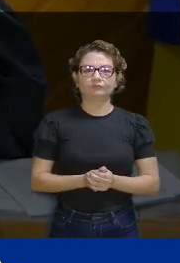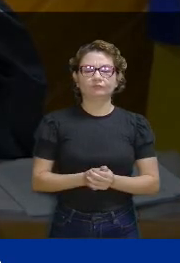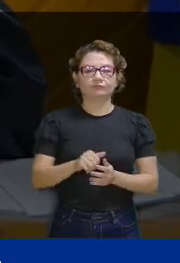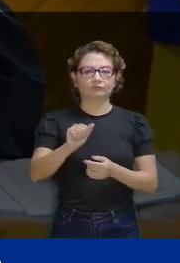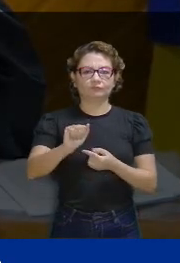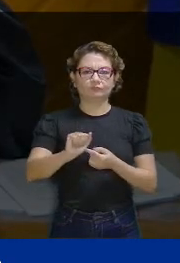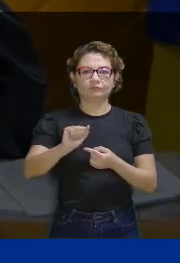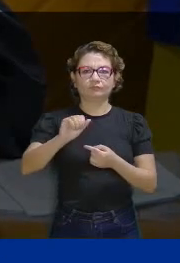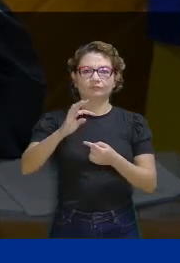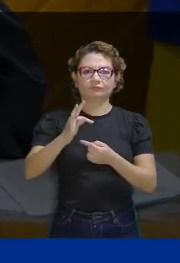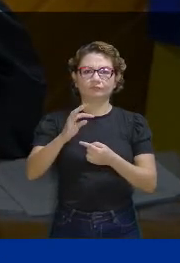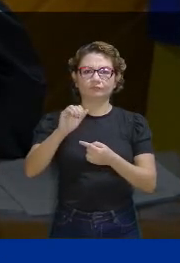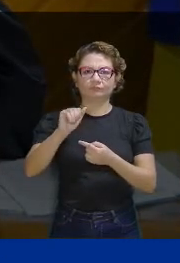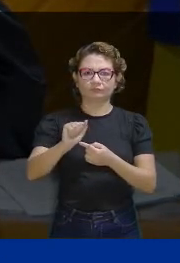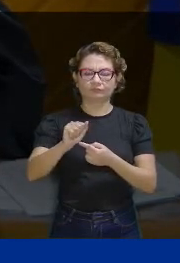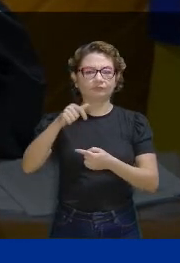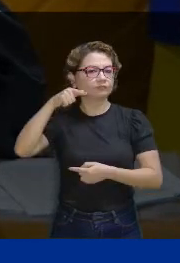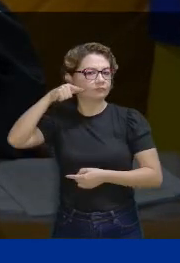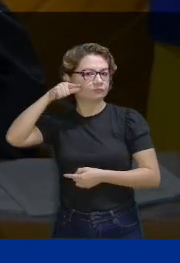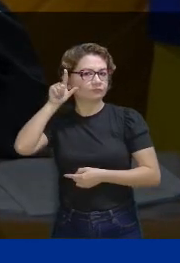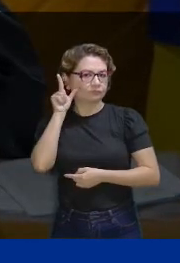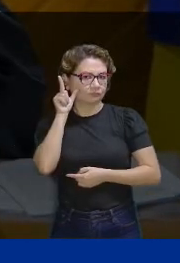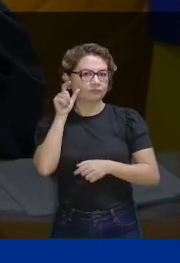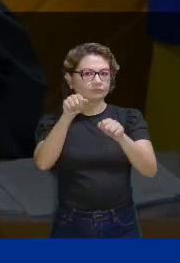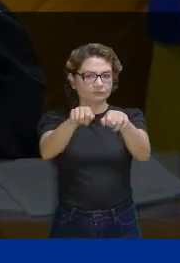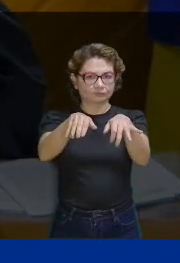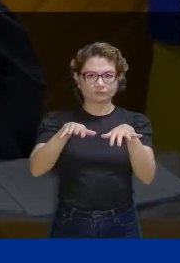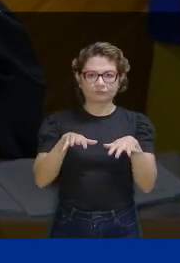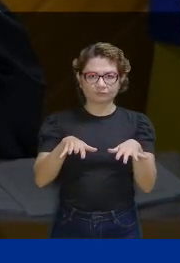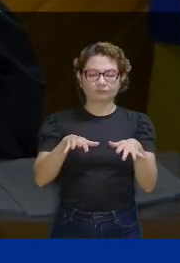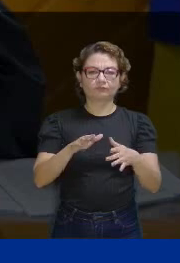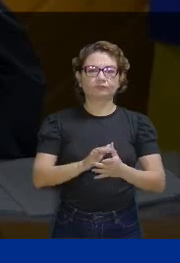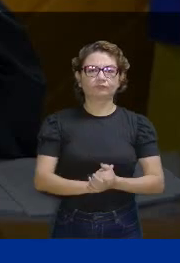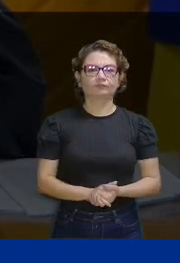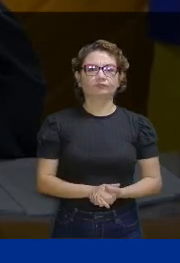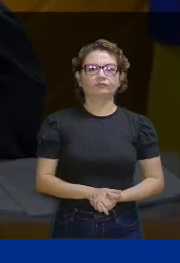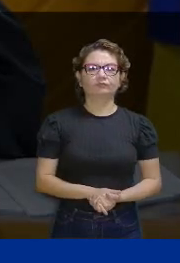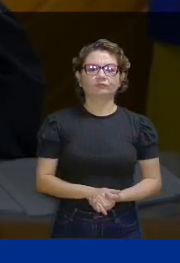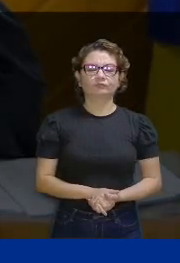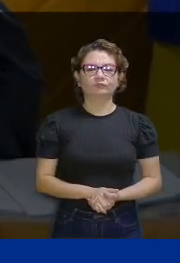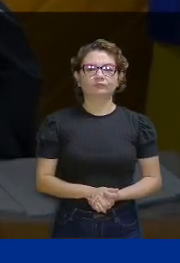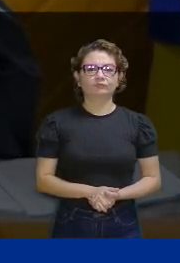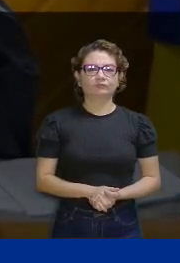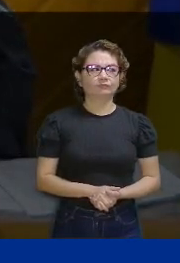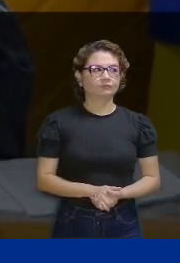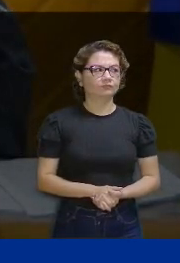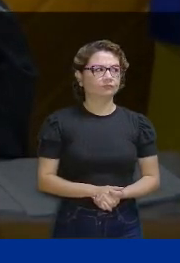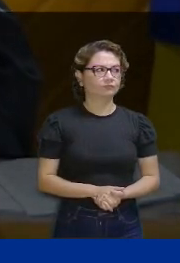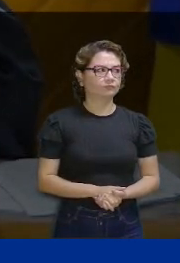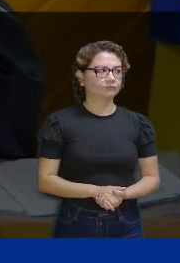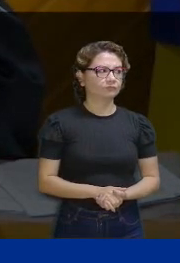pares da ata da 27ª Sessão Judiciária Ordinária de 22 de abril de 2025.